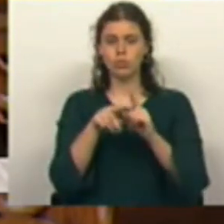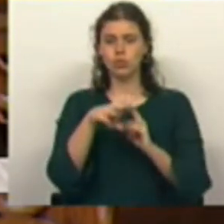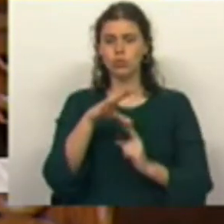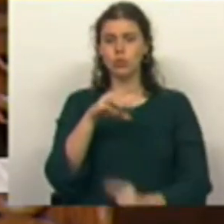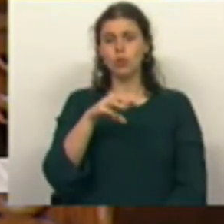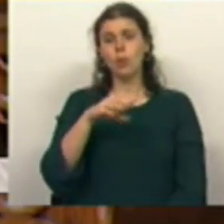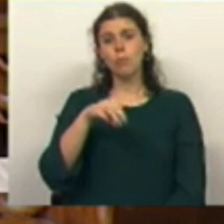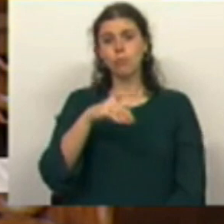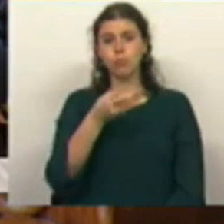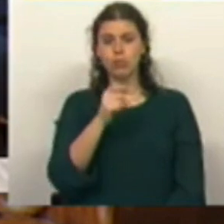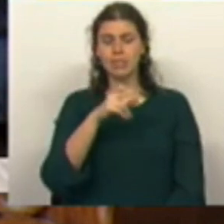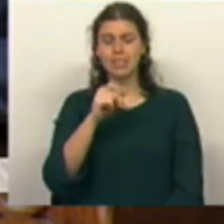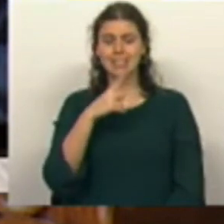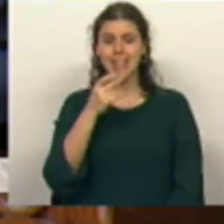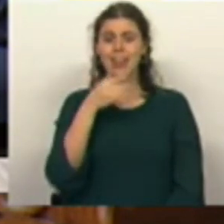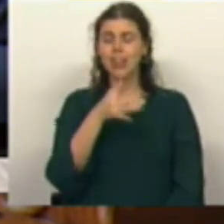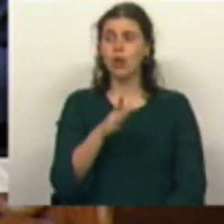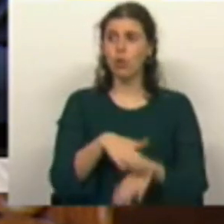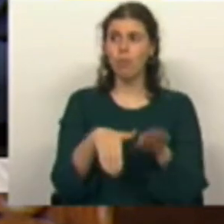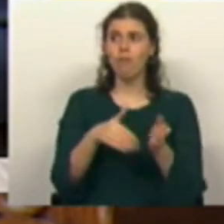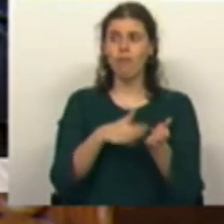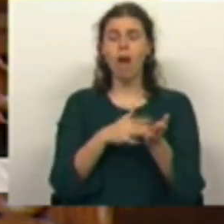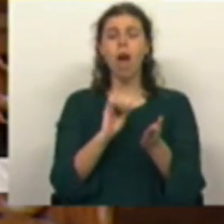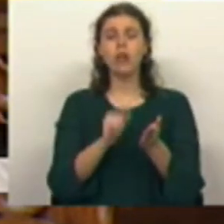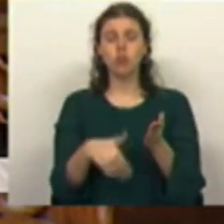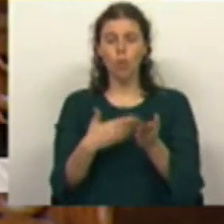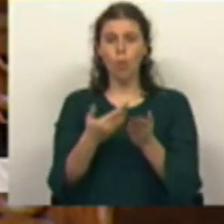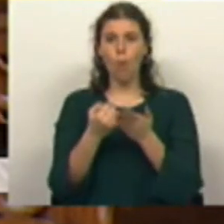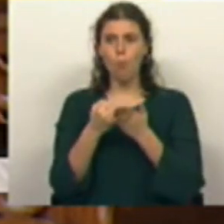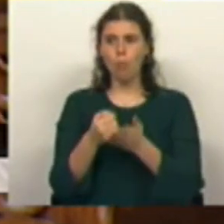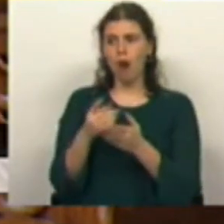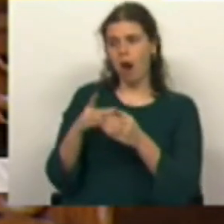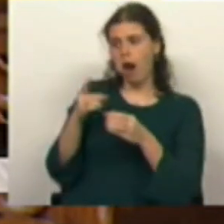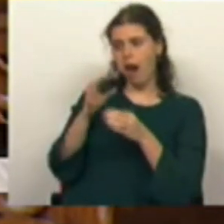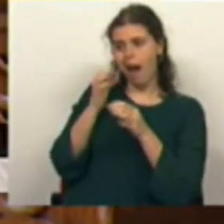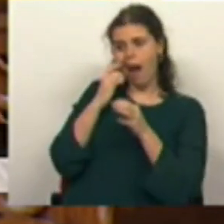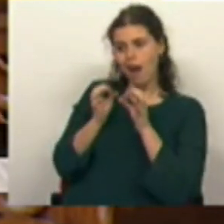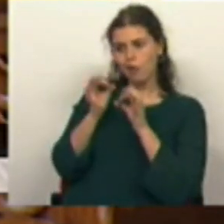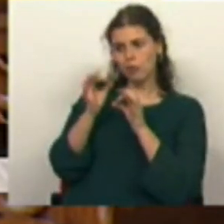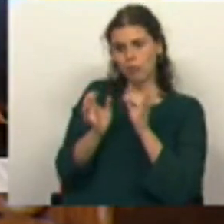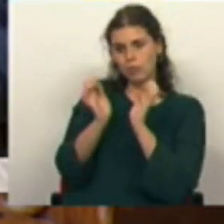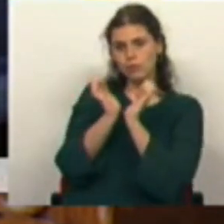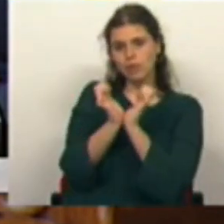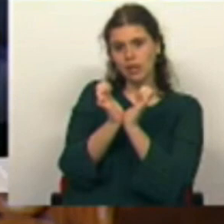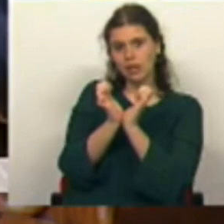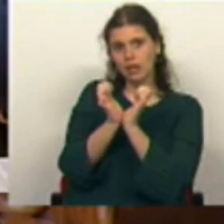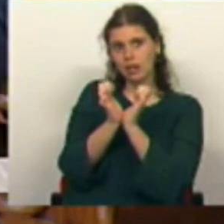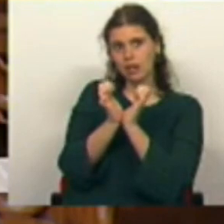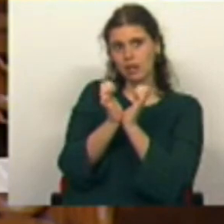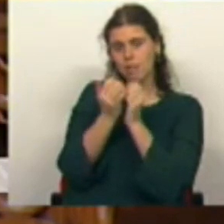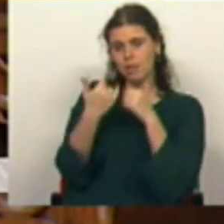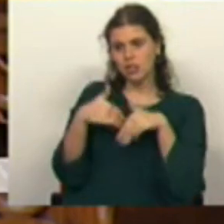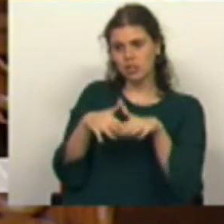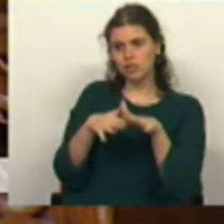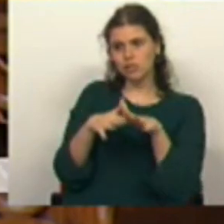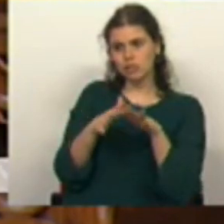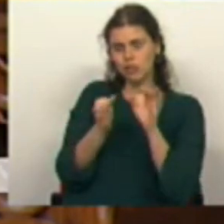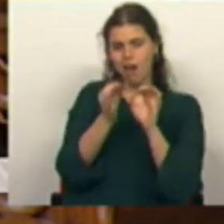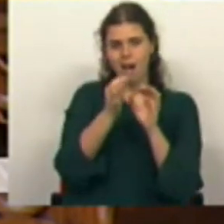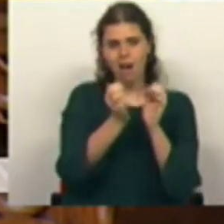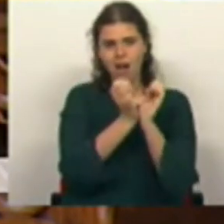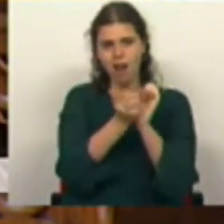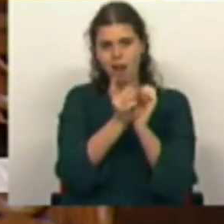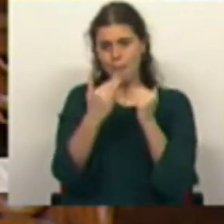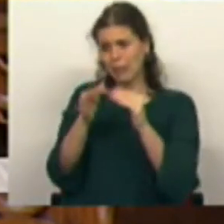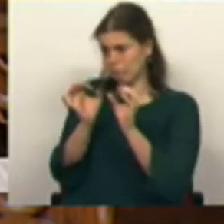Manuel Pureza, porque, de facto, o que temos é hoje os apoios reservados a quem contribui para a Segurança Social e todos sabemos que não contribuem para a Segurança Social, mas